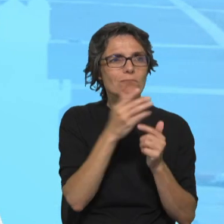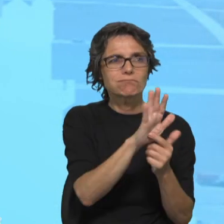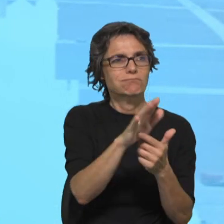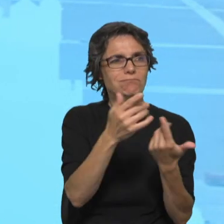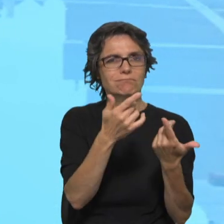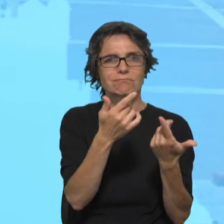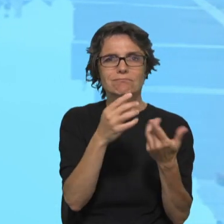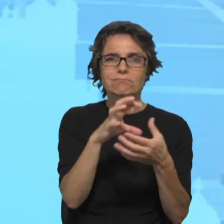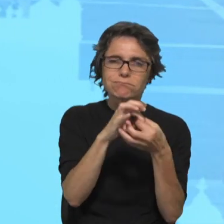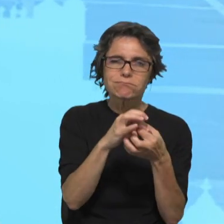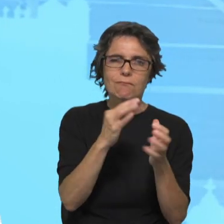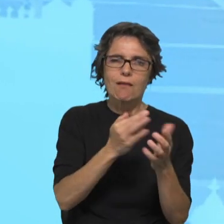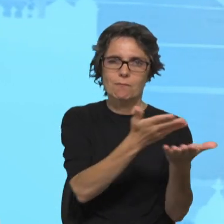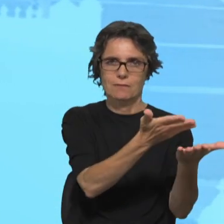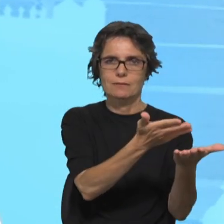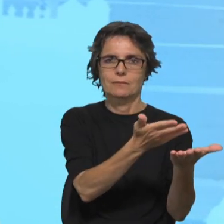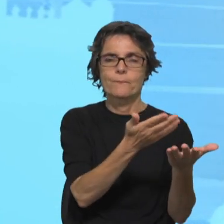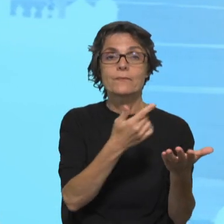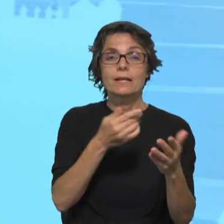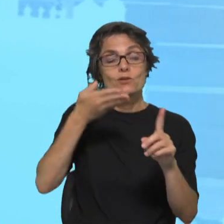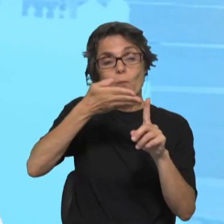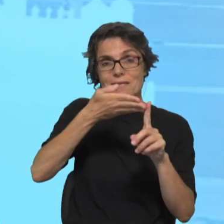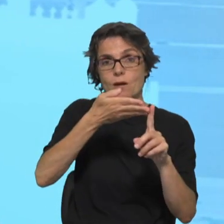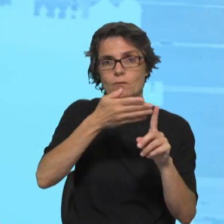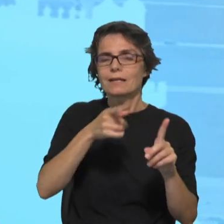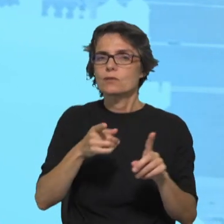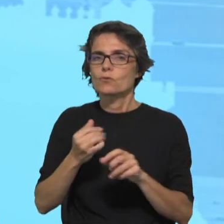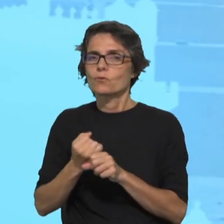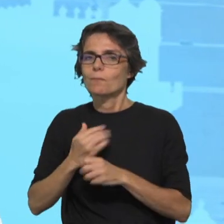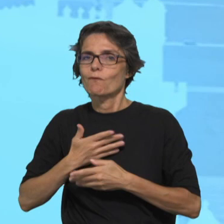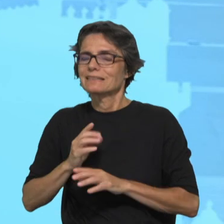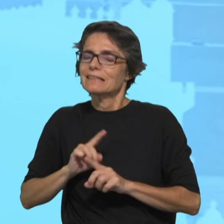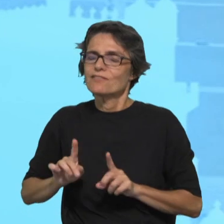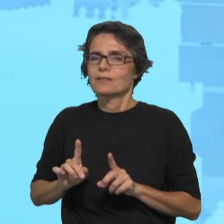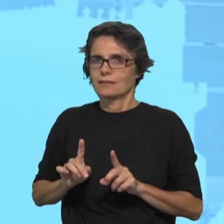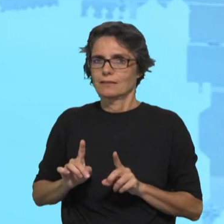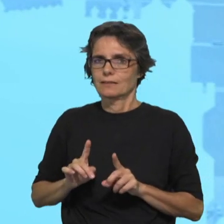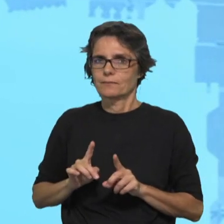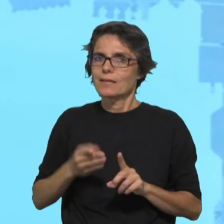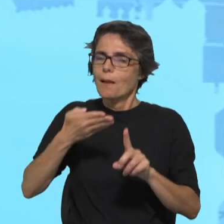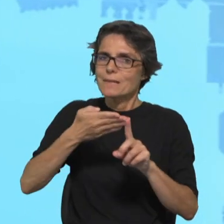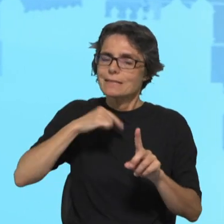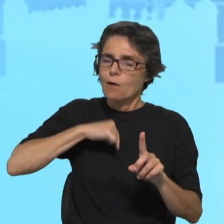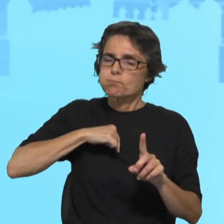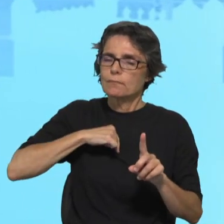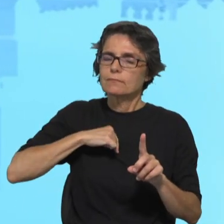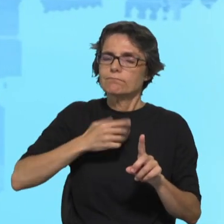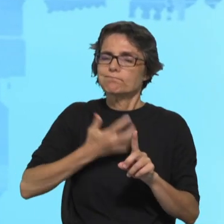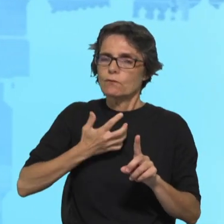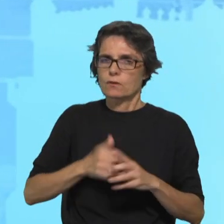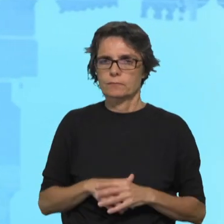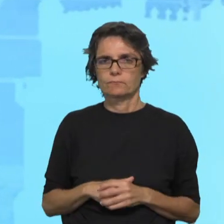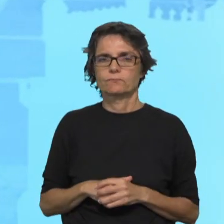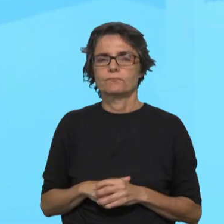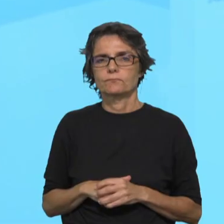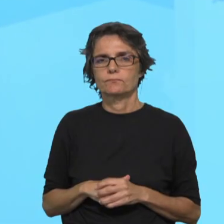E esse é o nosso carisma missionário e daí a diferença entre o voluntarismo e a missão que nós fazemos. Padre Hugo,